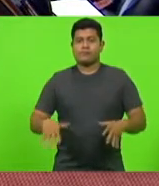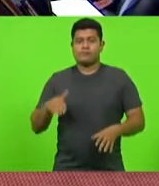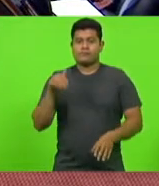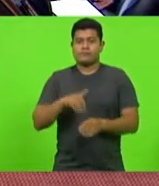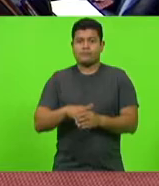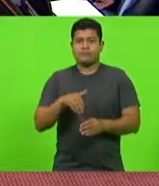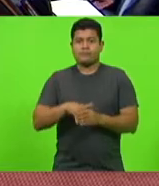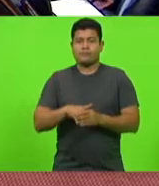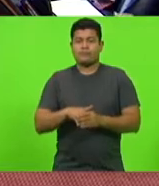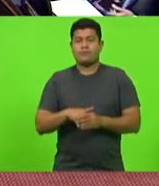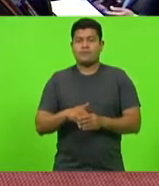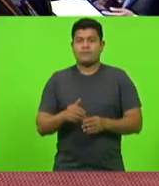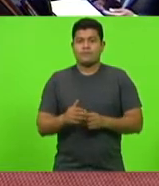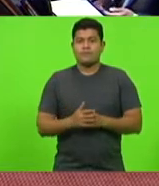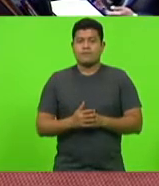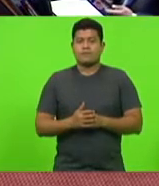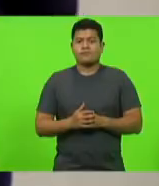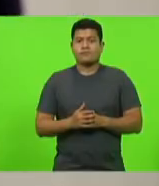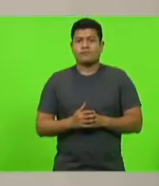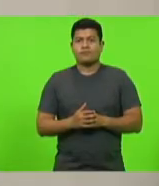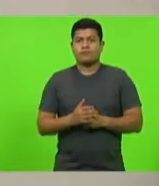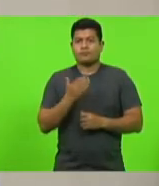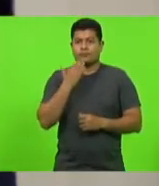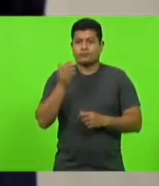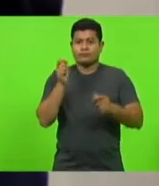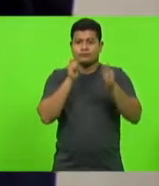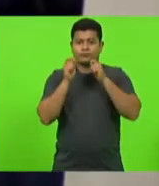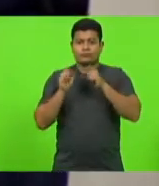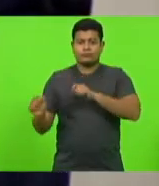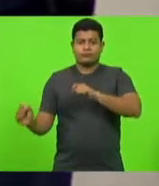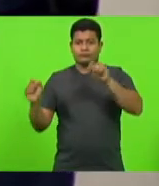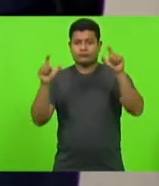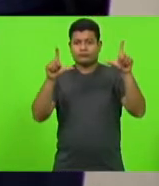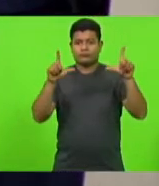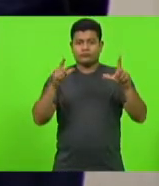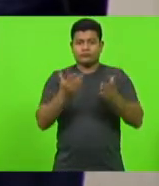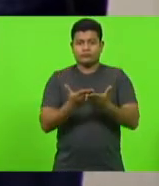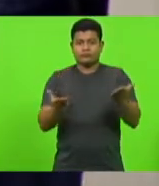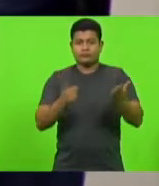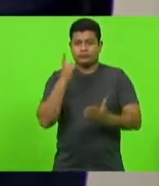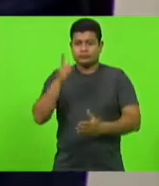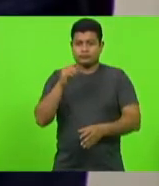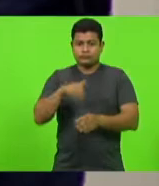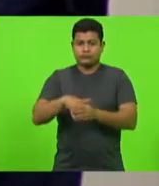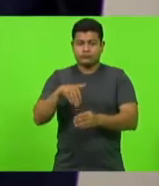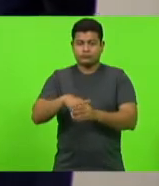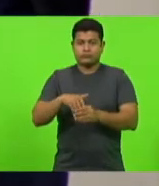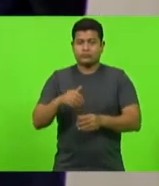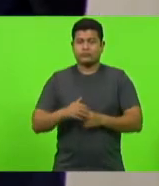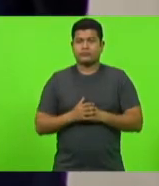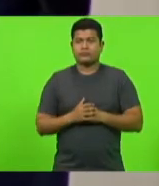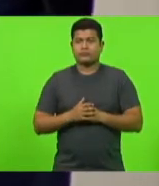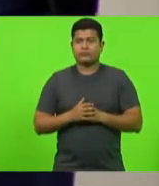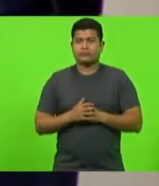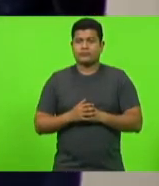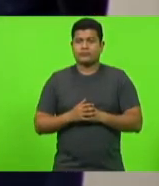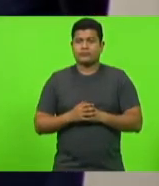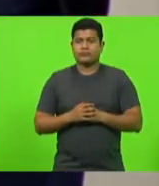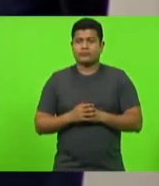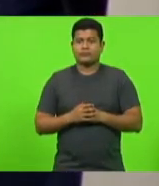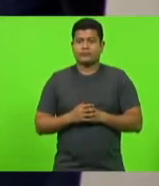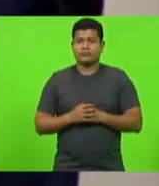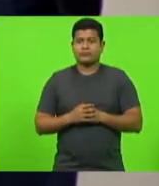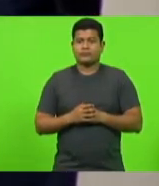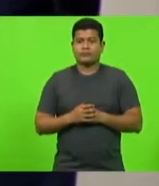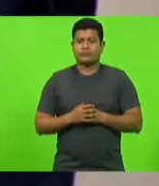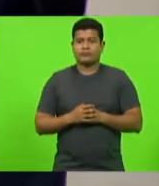discutir, em votação. Peço à assessoria que abra o painel para que os senhores e senhoras deputados possam exercer seu direito de voto.